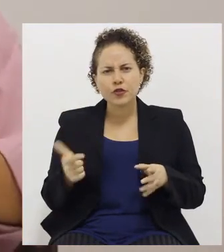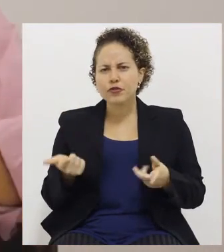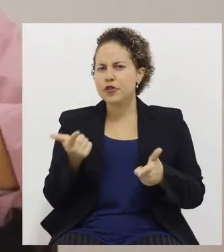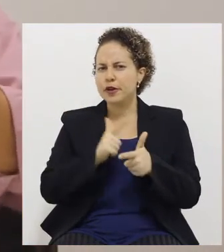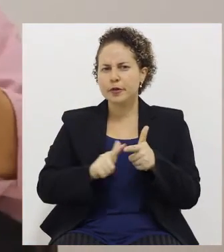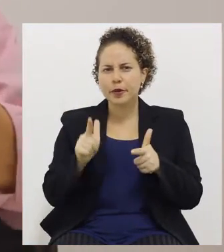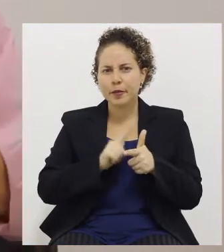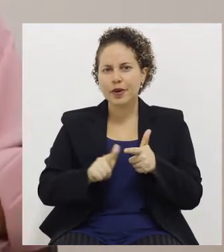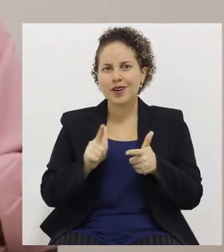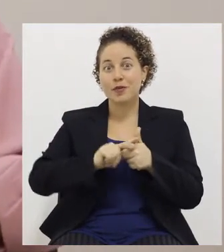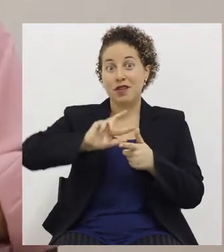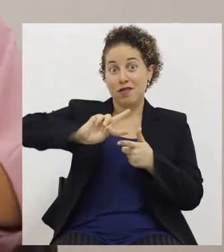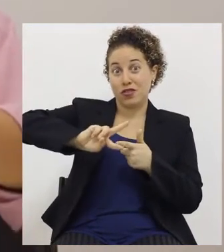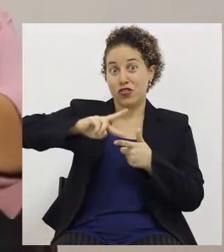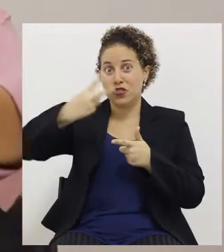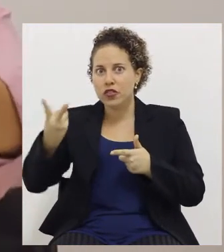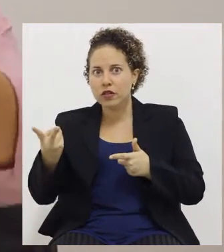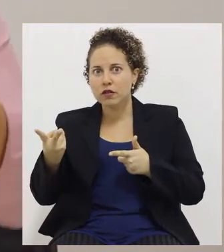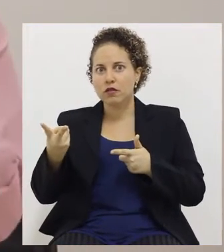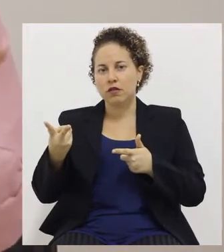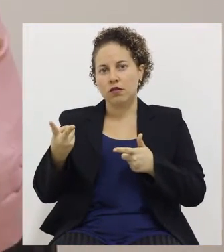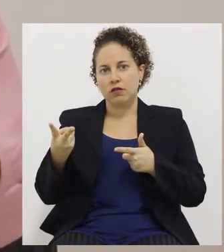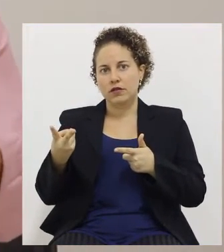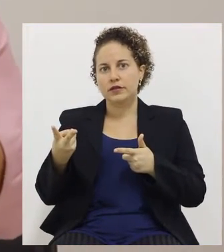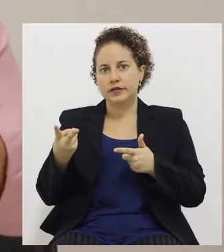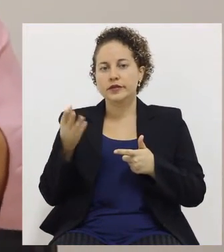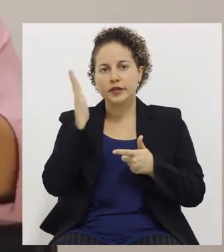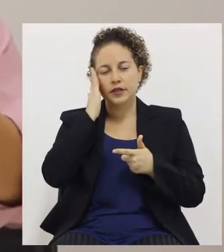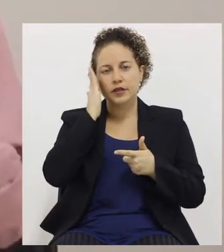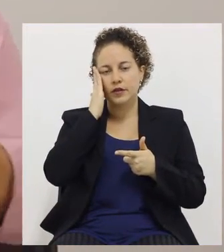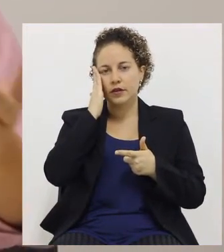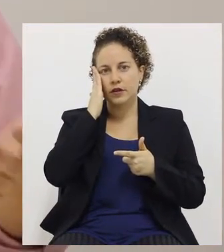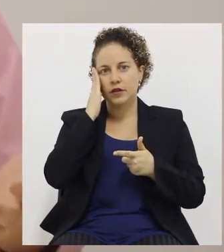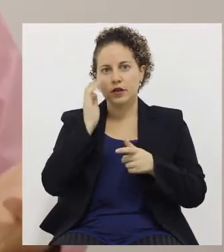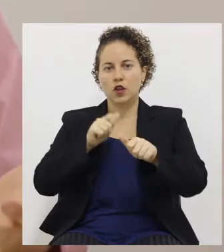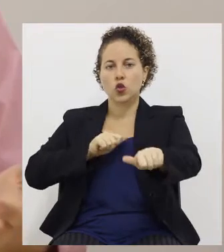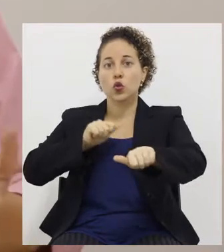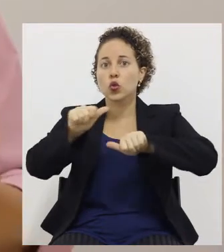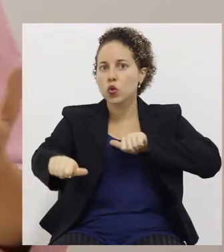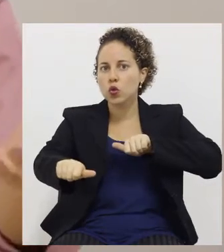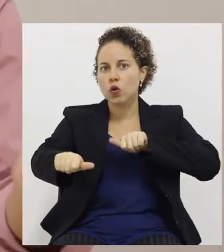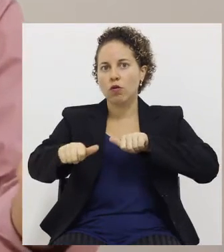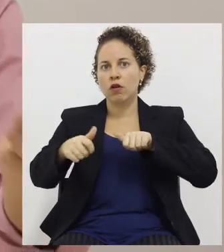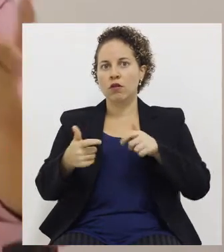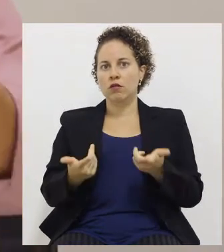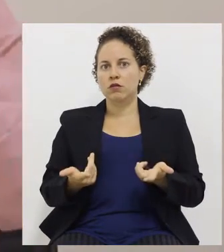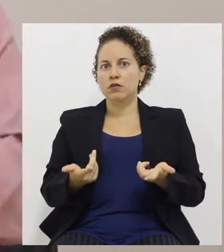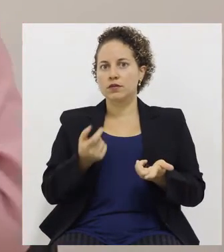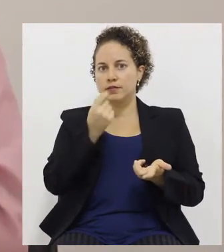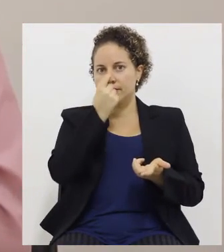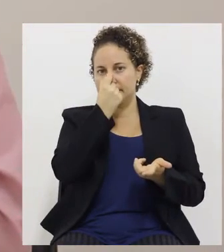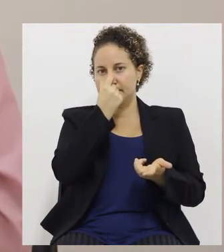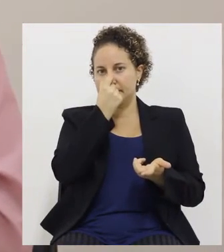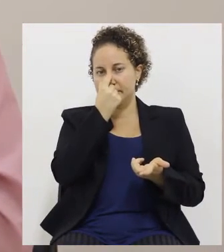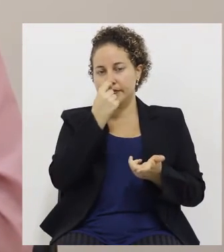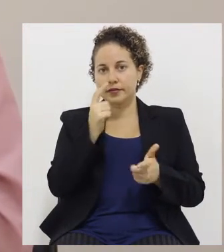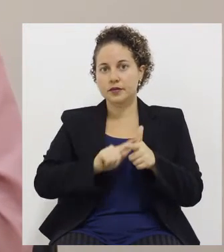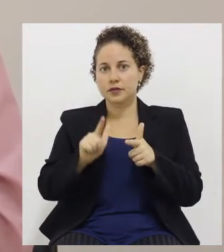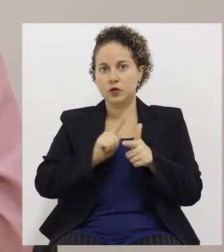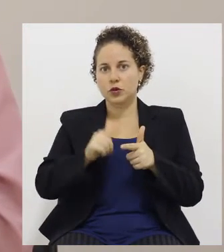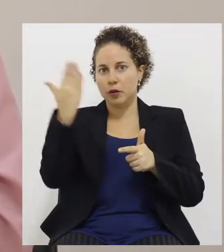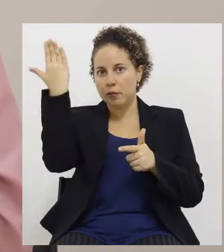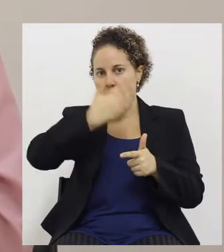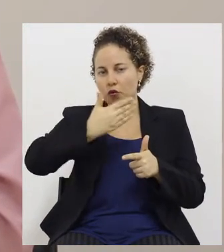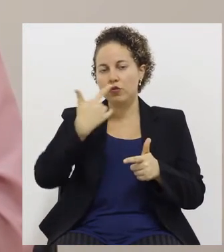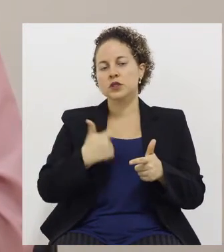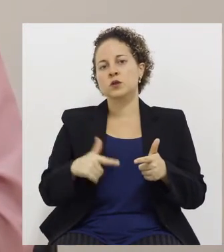Ele inverte a situação e faz com que o queixoso se coloque na posição antes vítima, agora daquele acusador que não